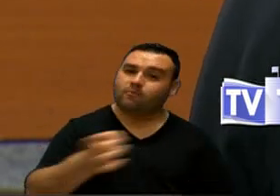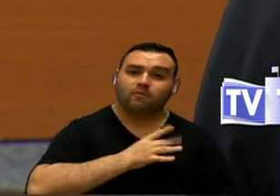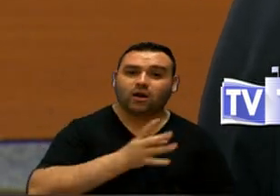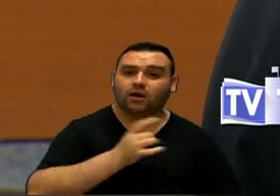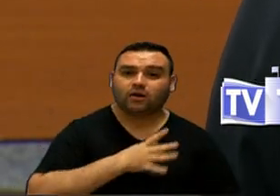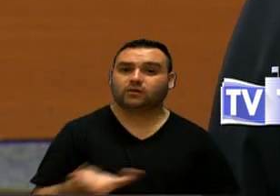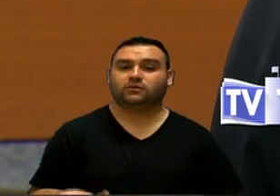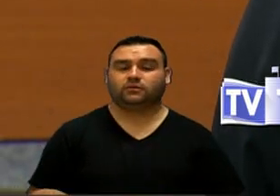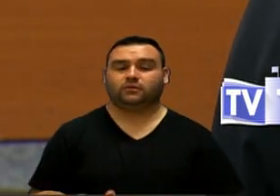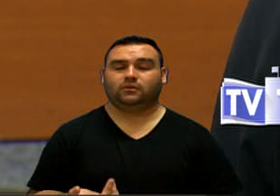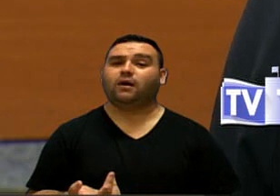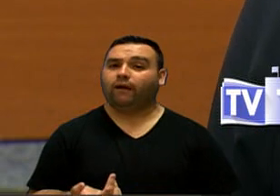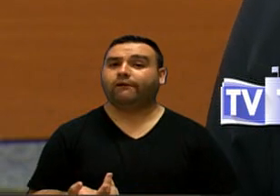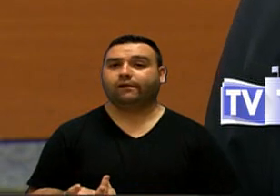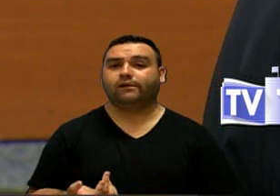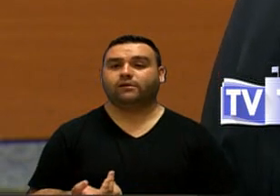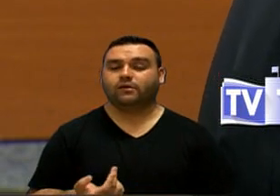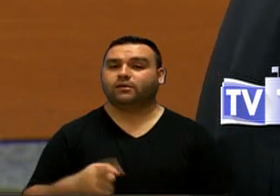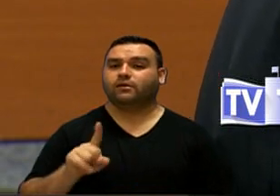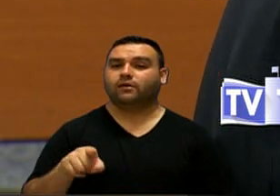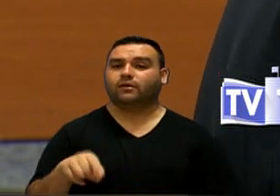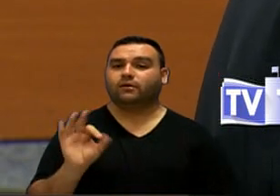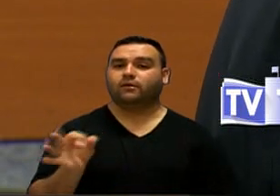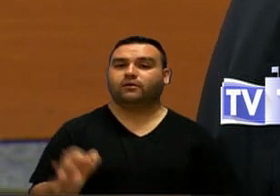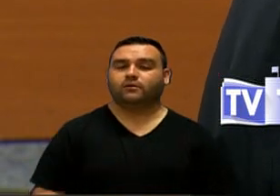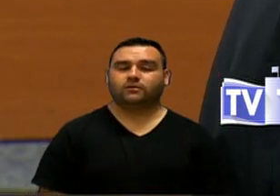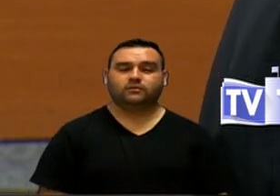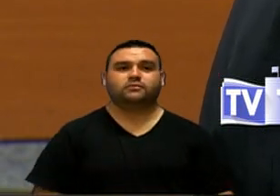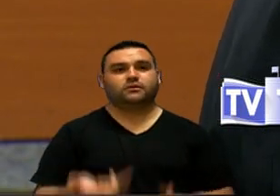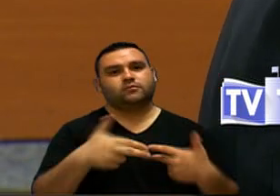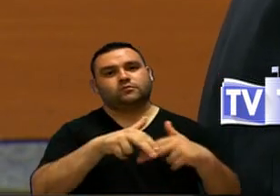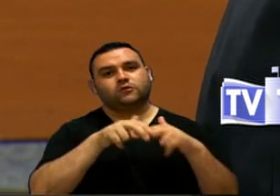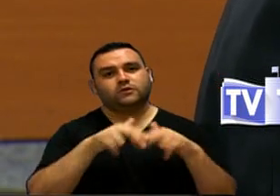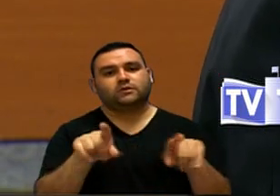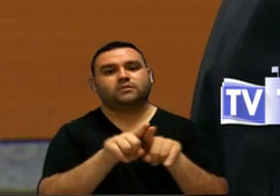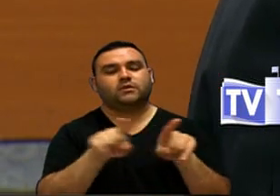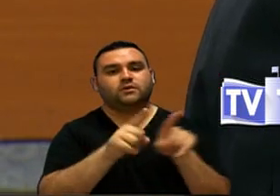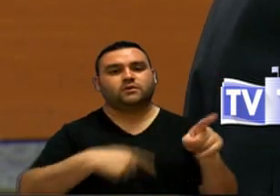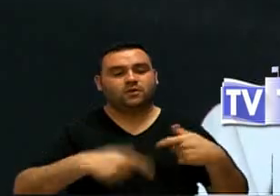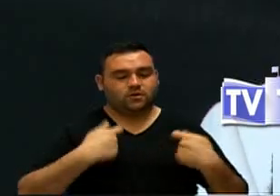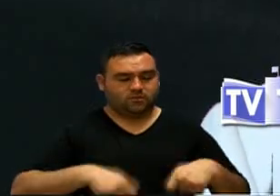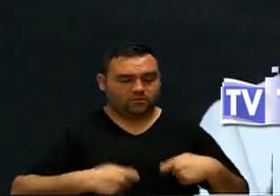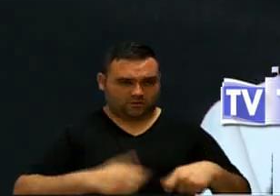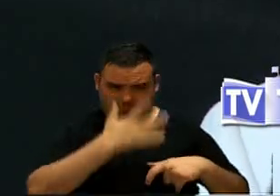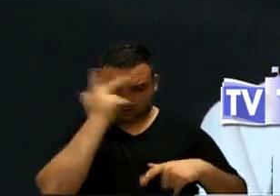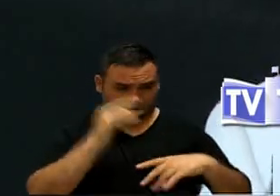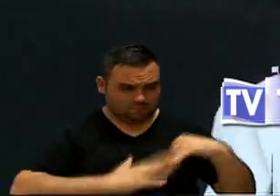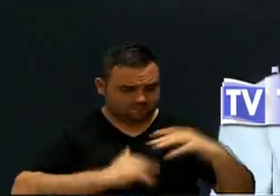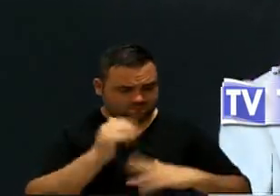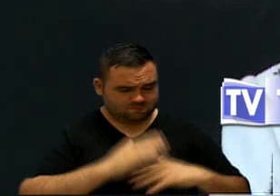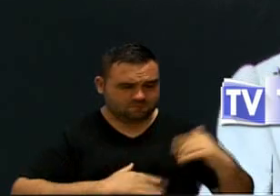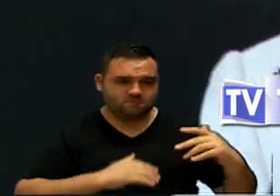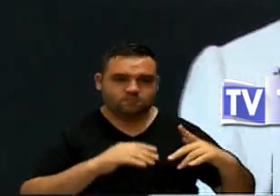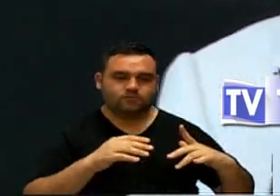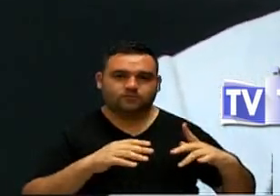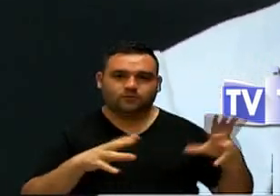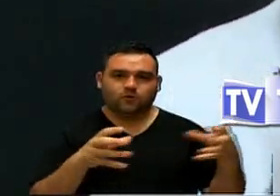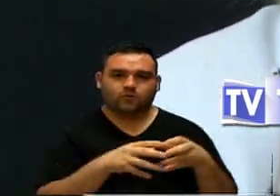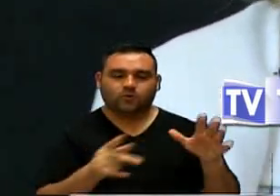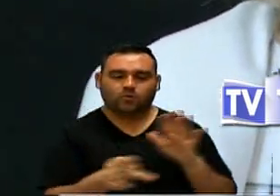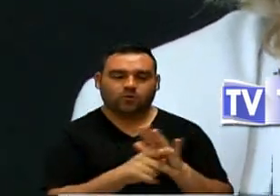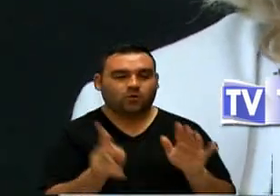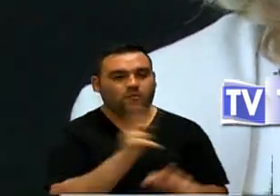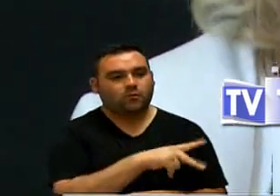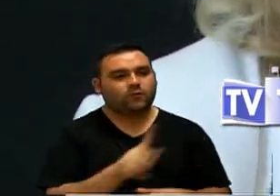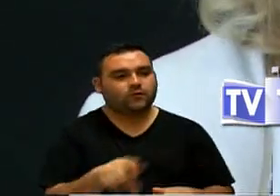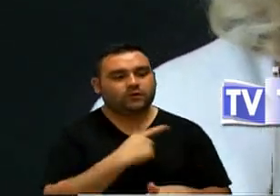isso da Várzea, também deu certo. É por isso que nós precisaríamos dos especialistas na rede, os especialistas, um